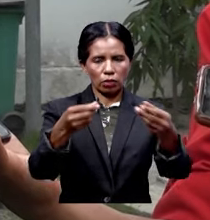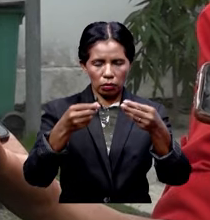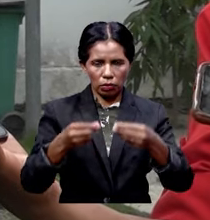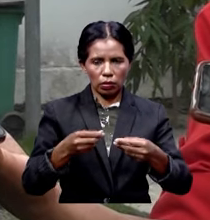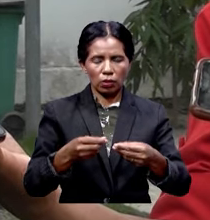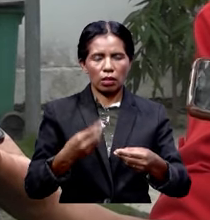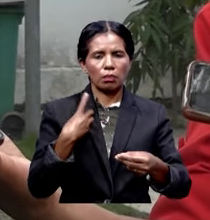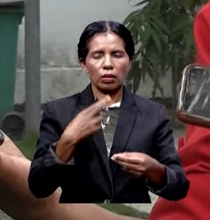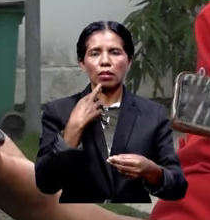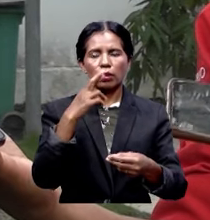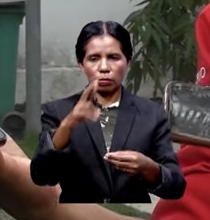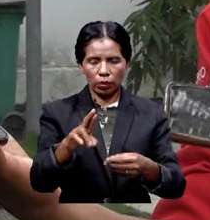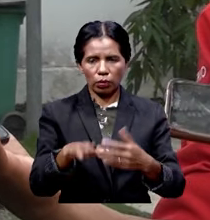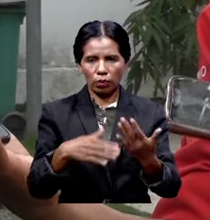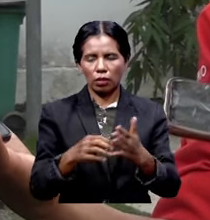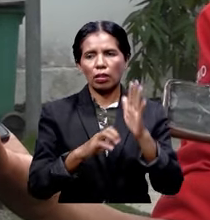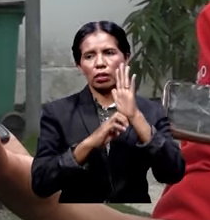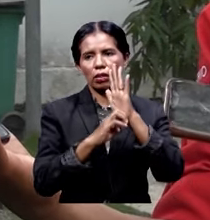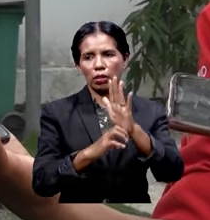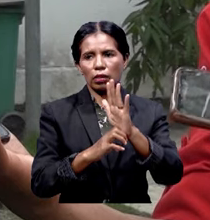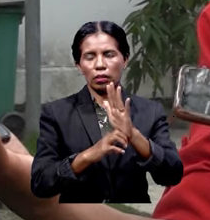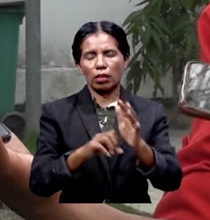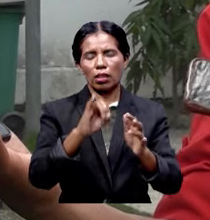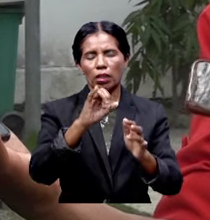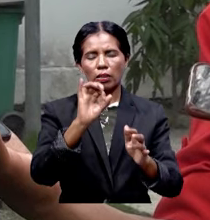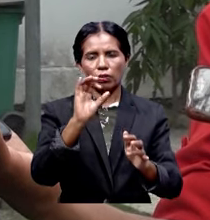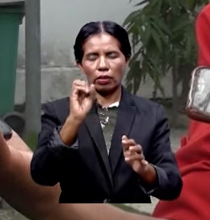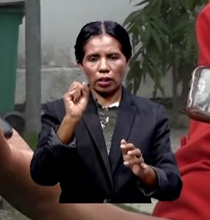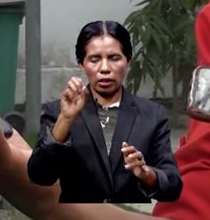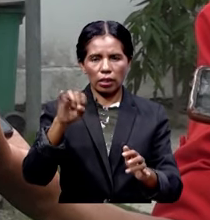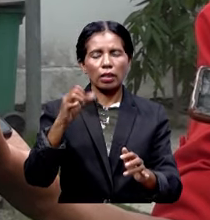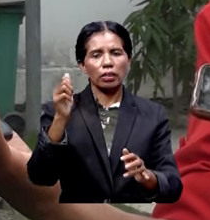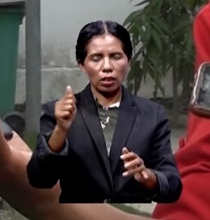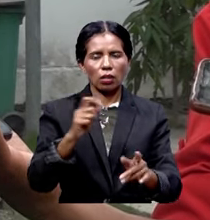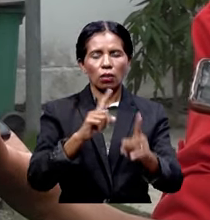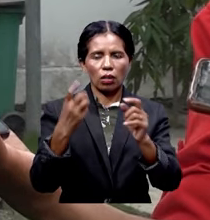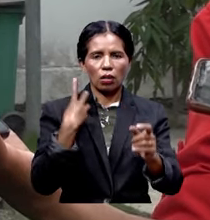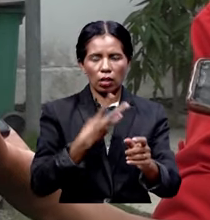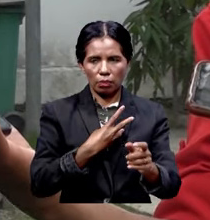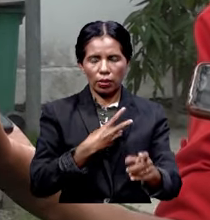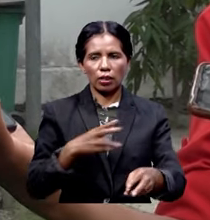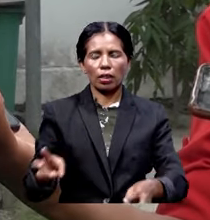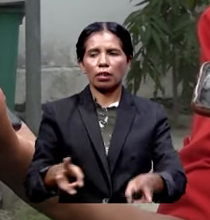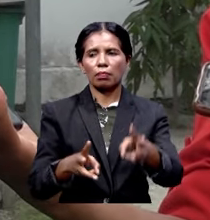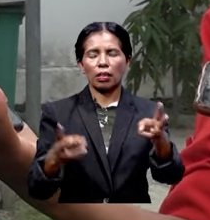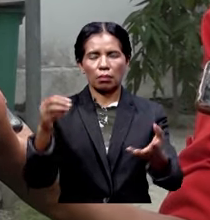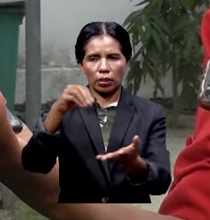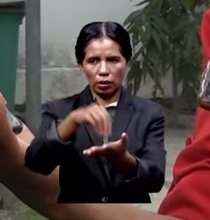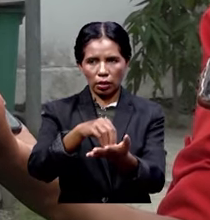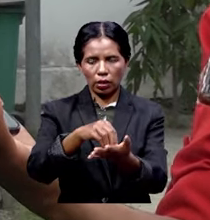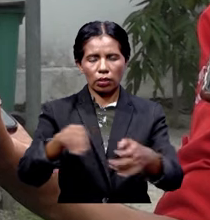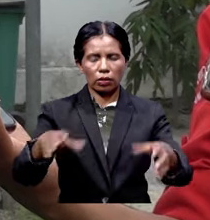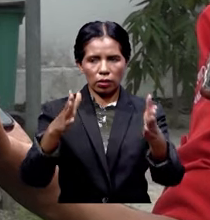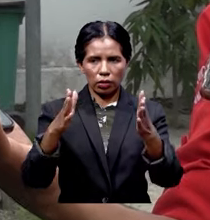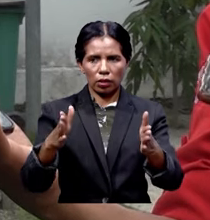imediata exemplo da maka exemplo Efesa kuliono ami dalan nebe maka diak ma ami destaka